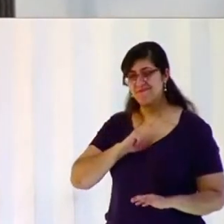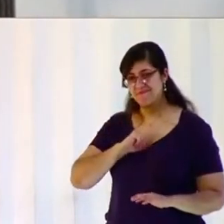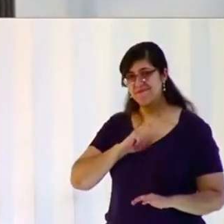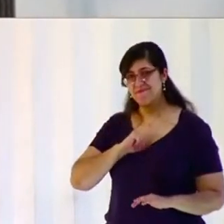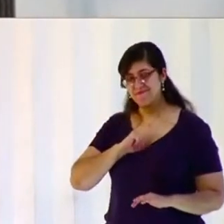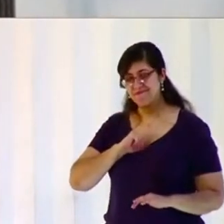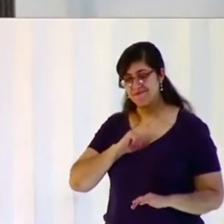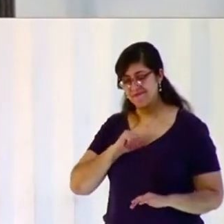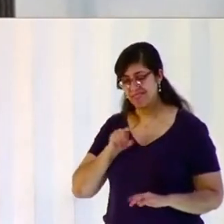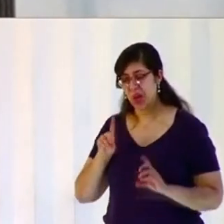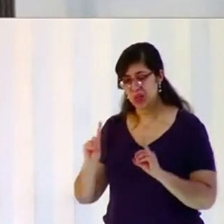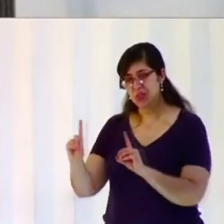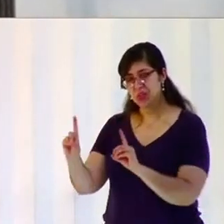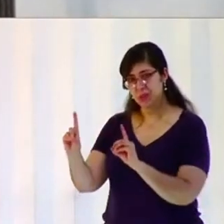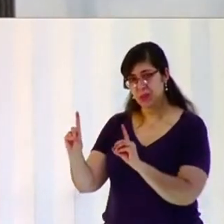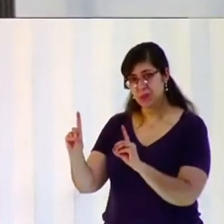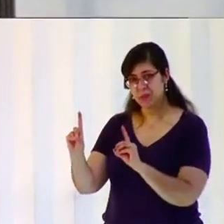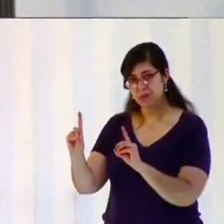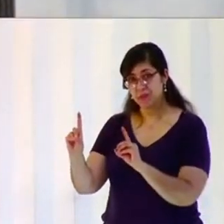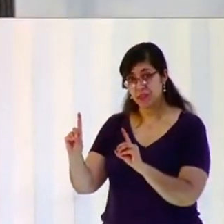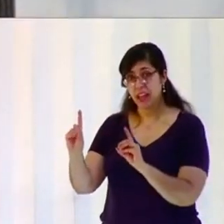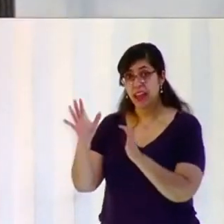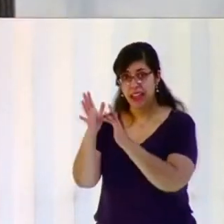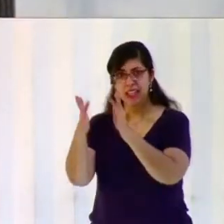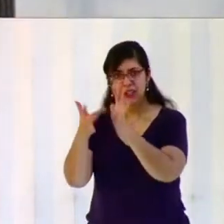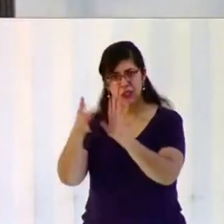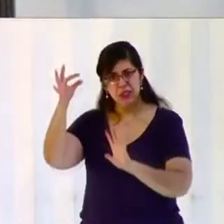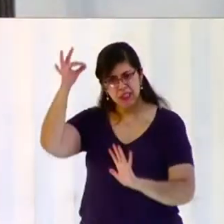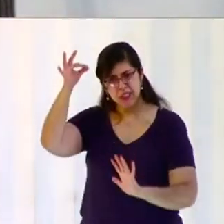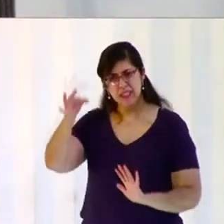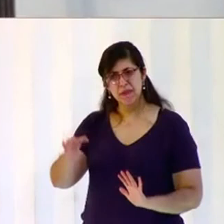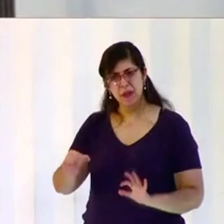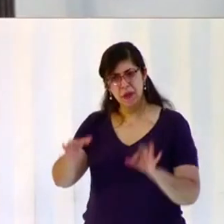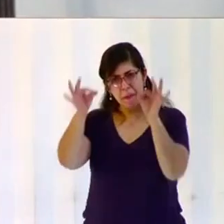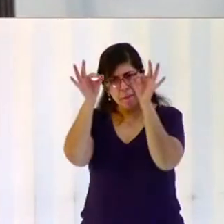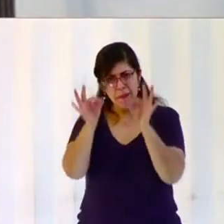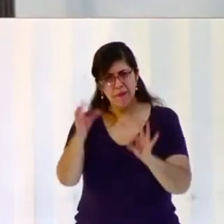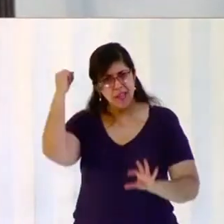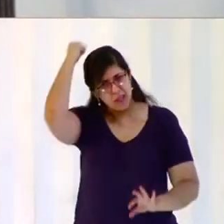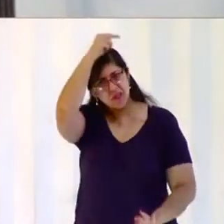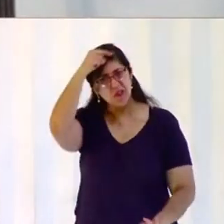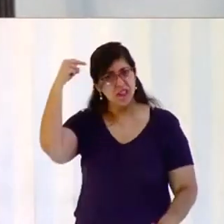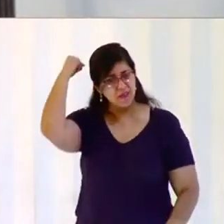Ele é santo, ele não erra, eles quase não conseguem acertar.